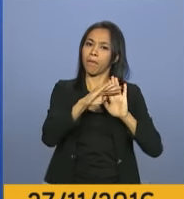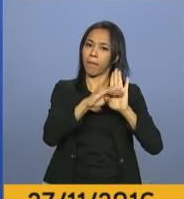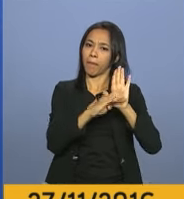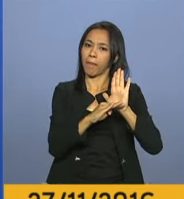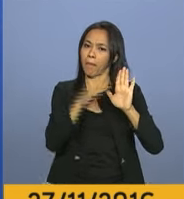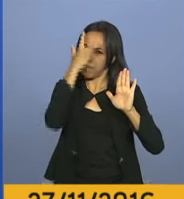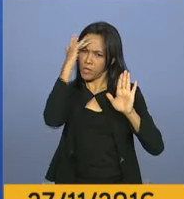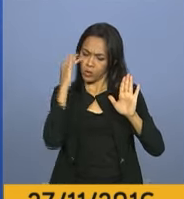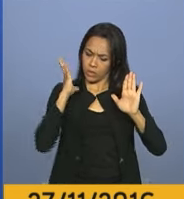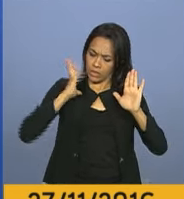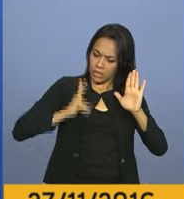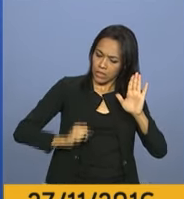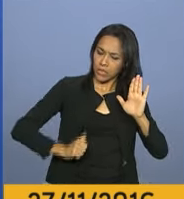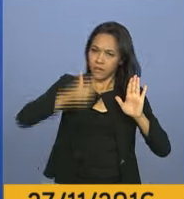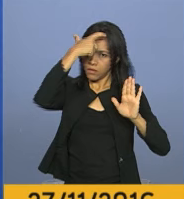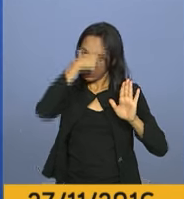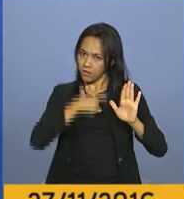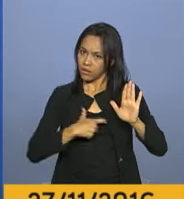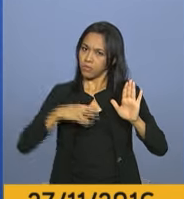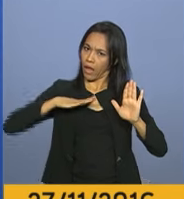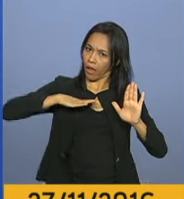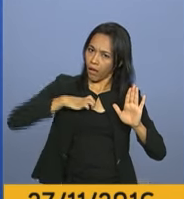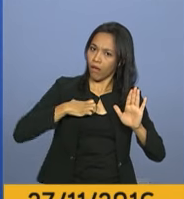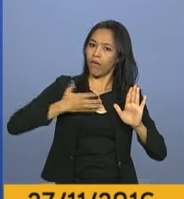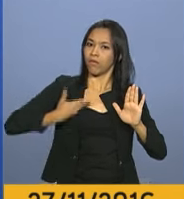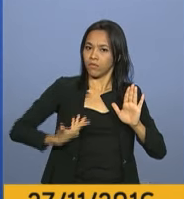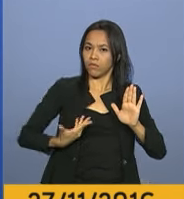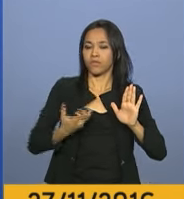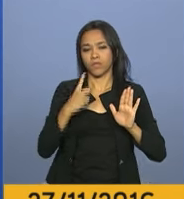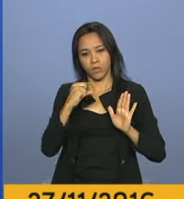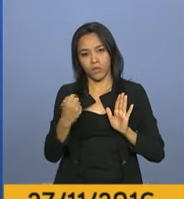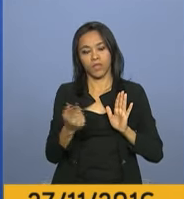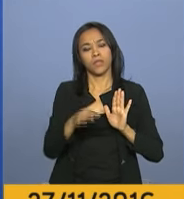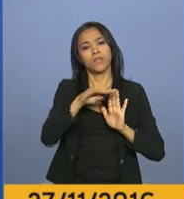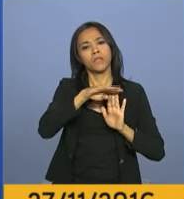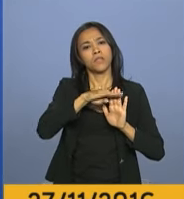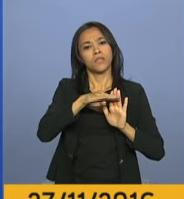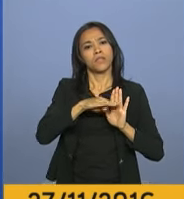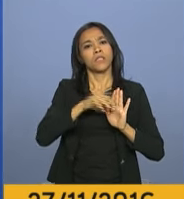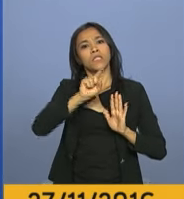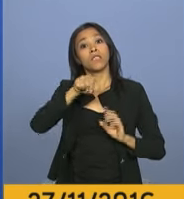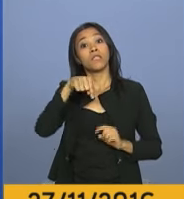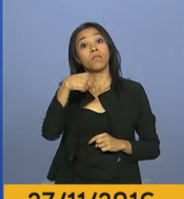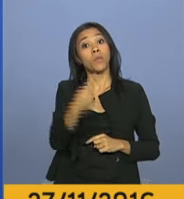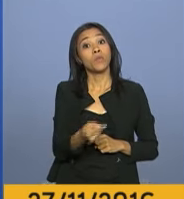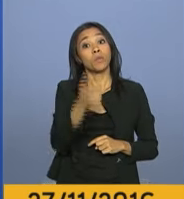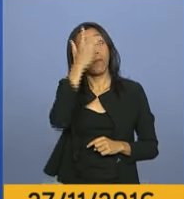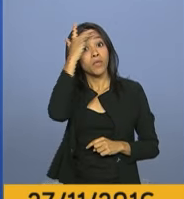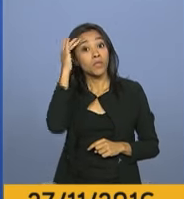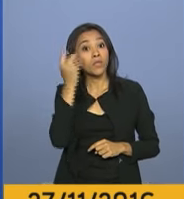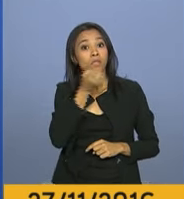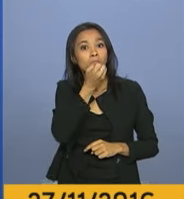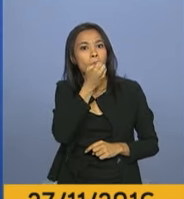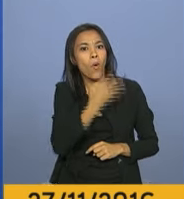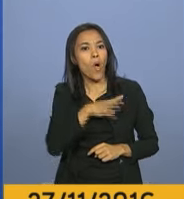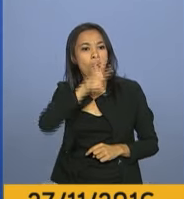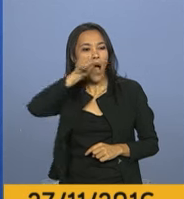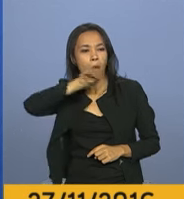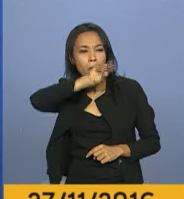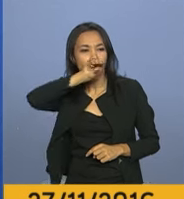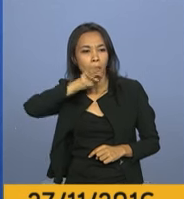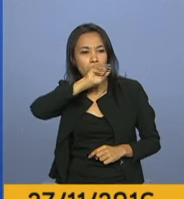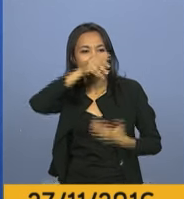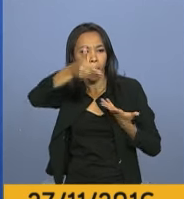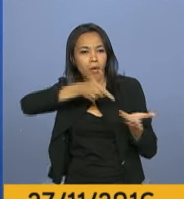com lisura absoluta na sua conduta, evidentemente, como convém, e, por outro lado, alguém que tenha uma boa interlocução